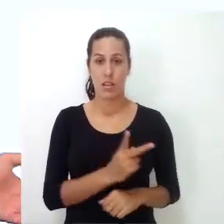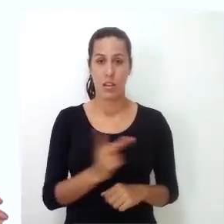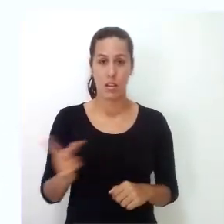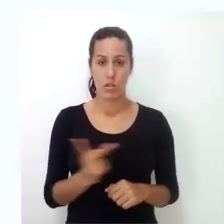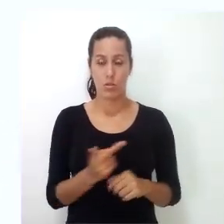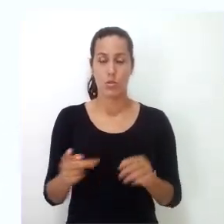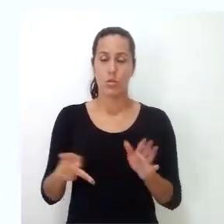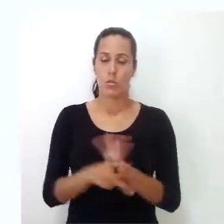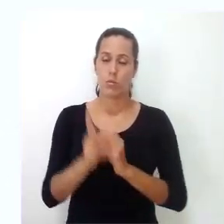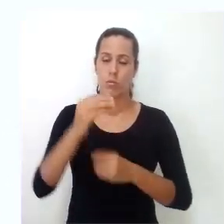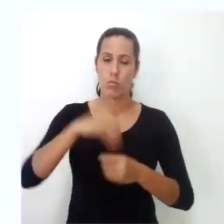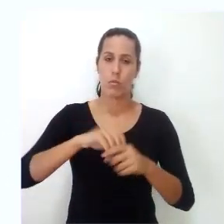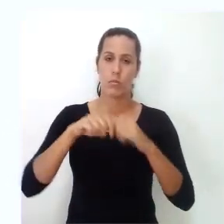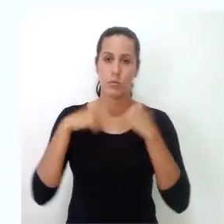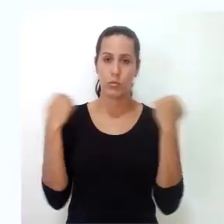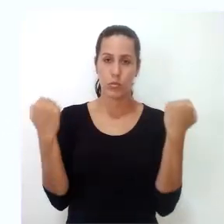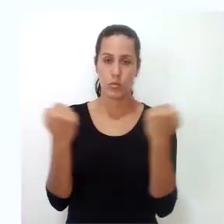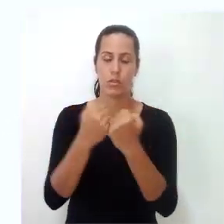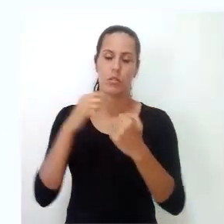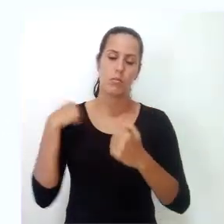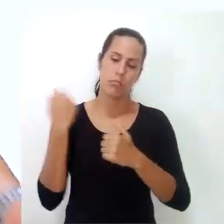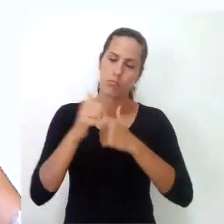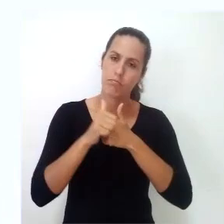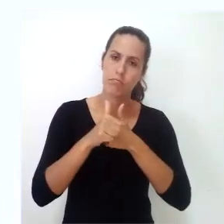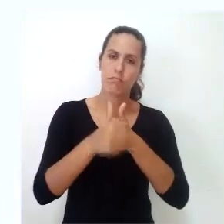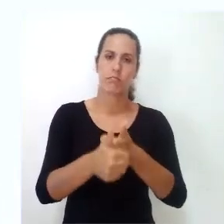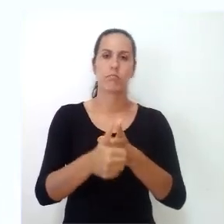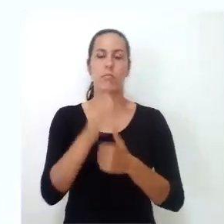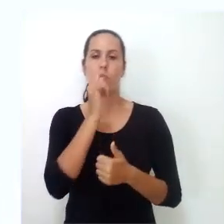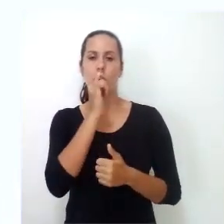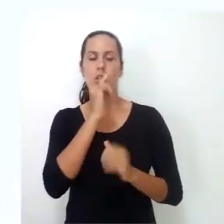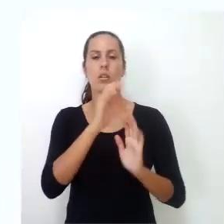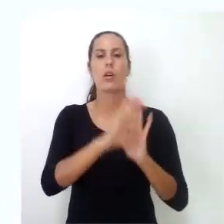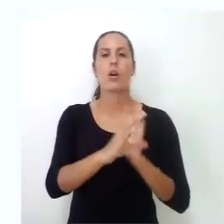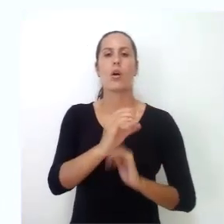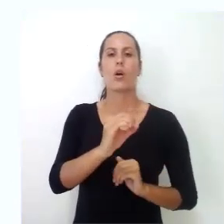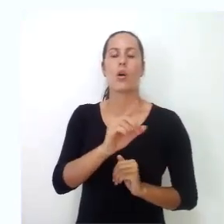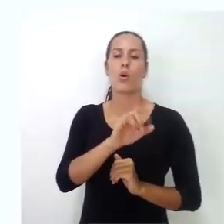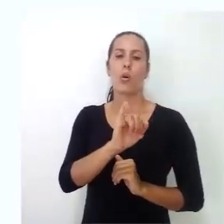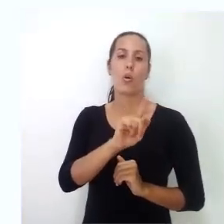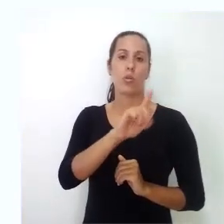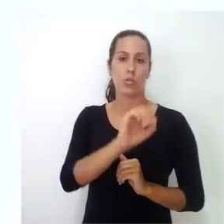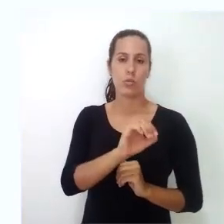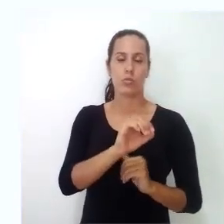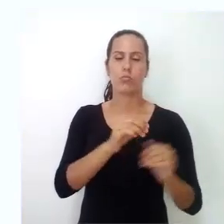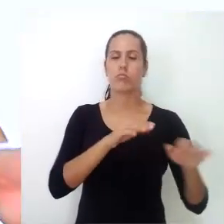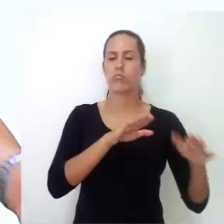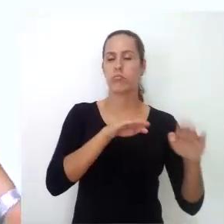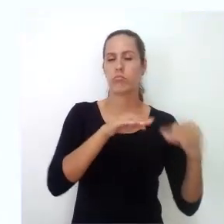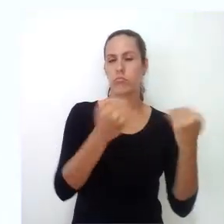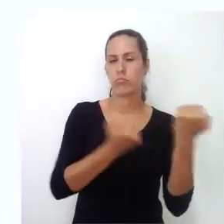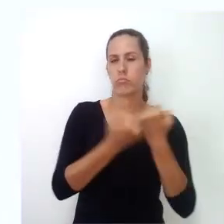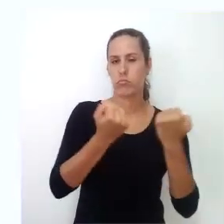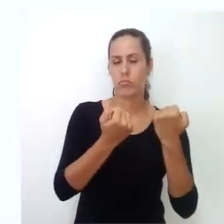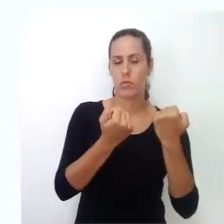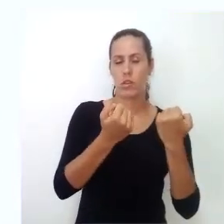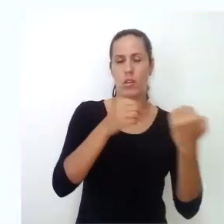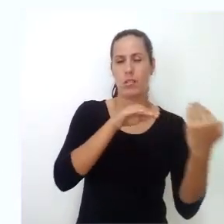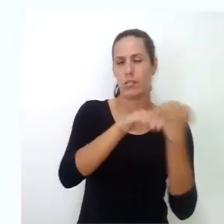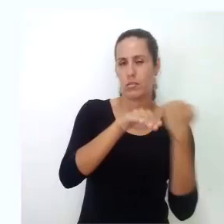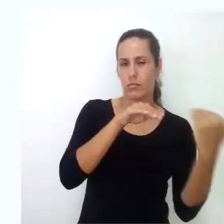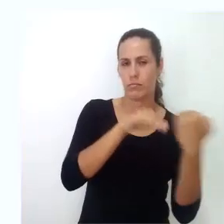falei no início de minha exposição, que Código de Trânsito, o ECA, o Estatuto da Criança e do